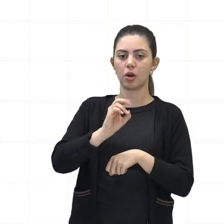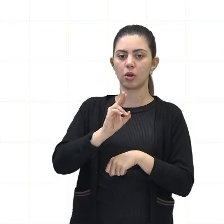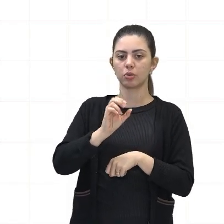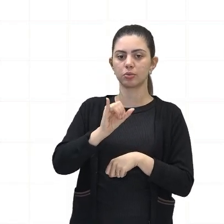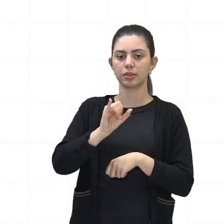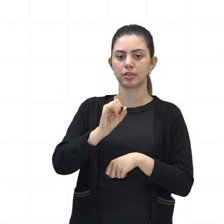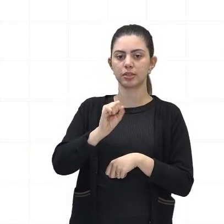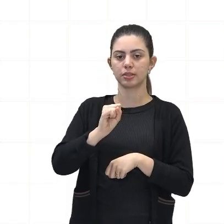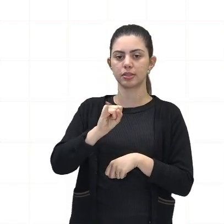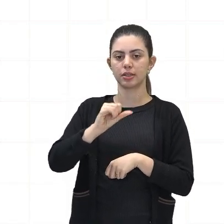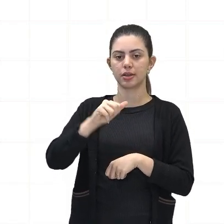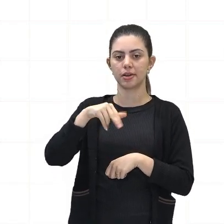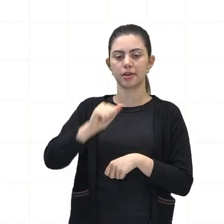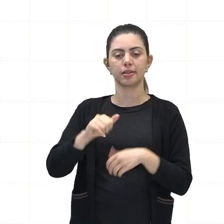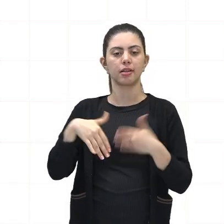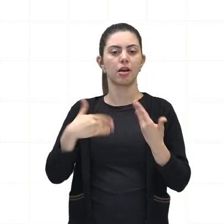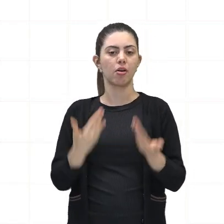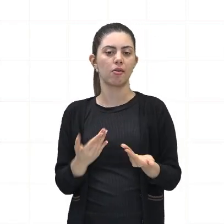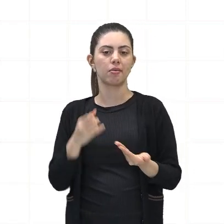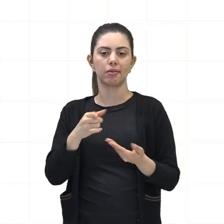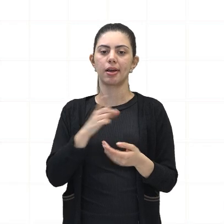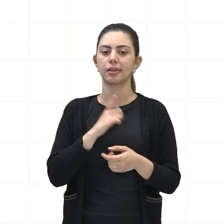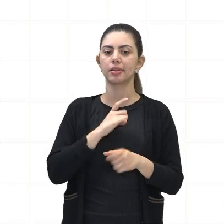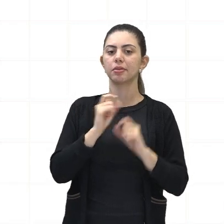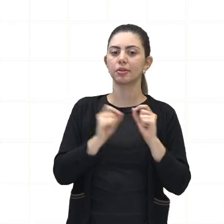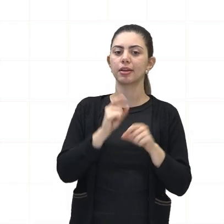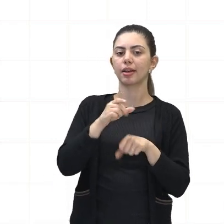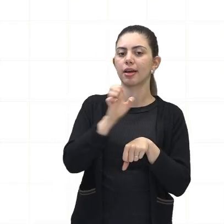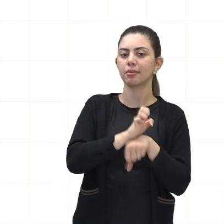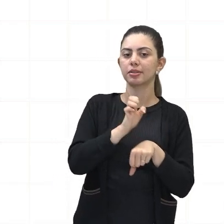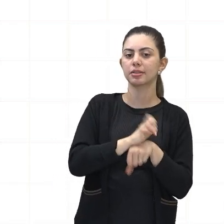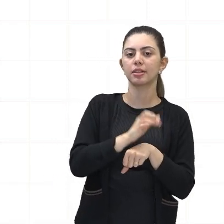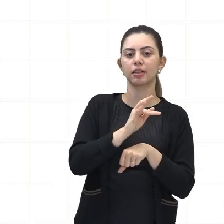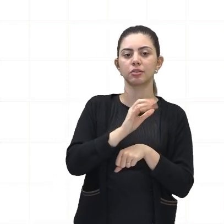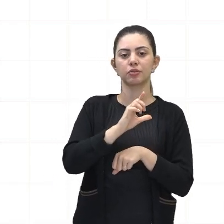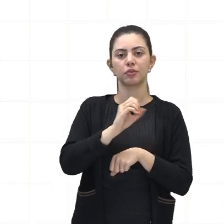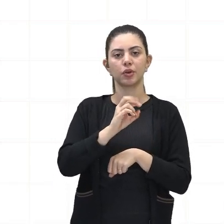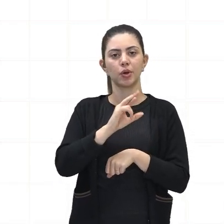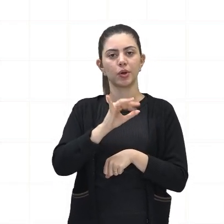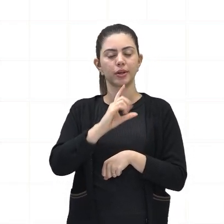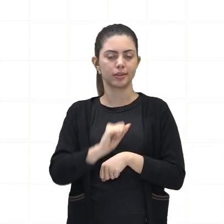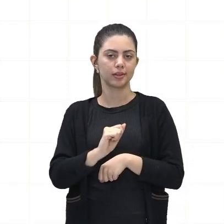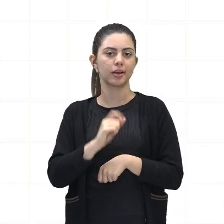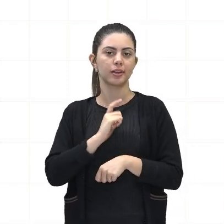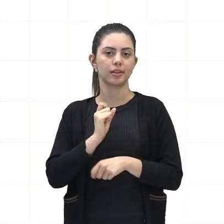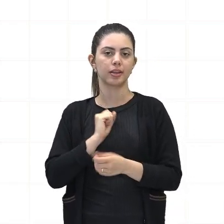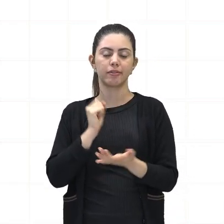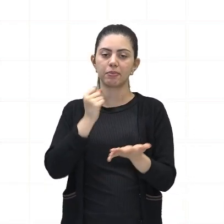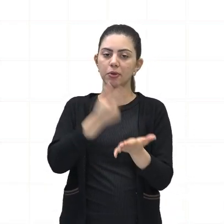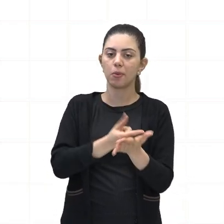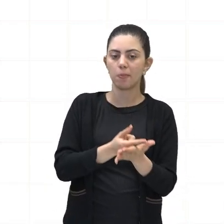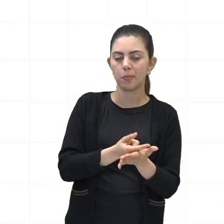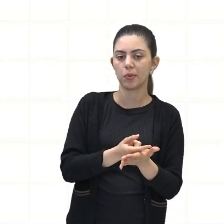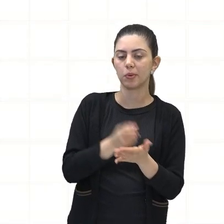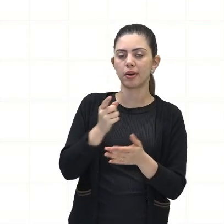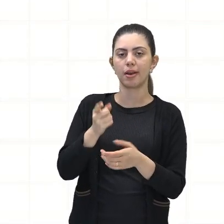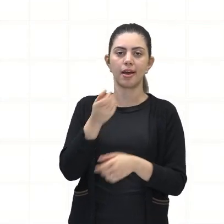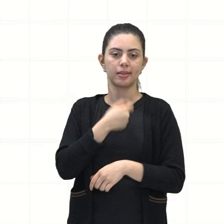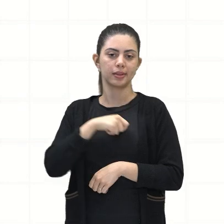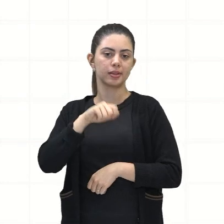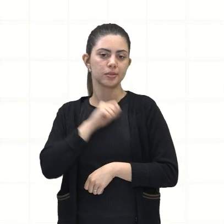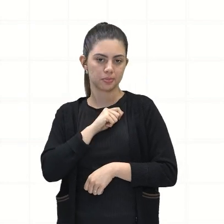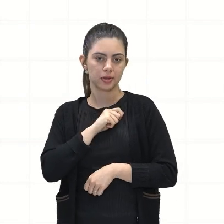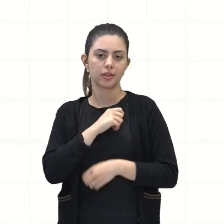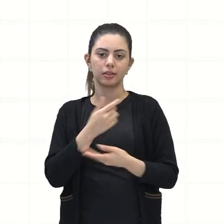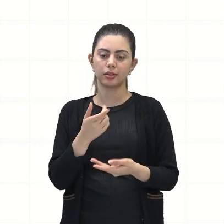estado da Flórida, né, que foi comprado a partir da Espanha, né, então uma negociação entre os Estados Unidos da América